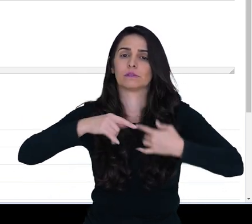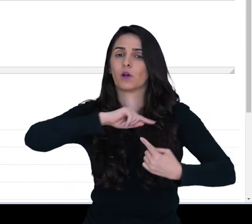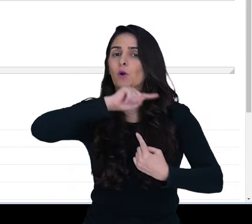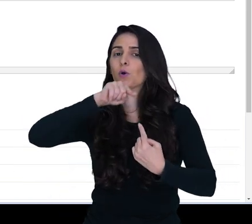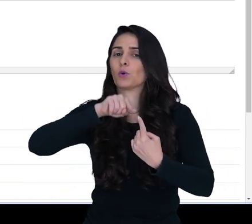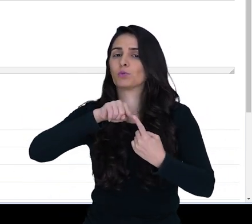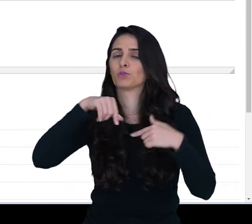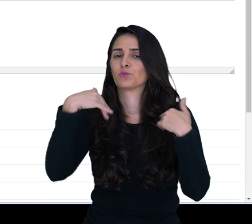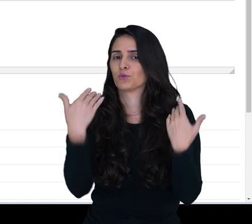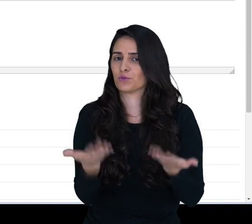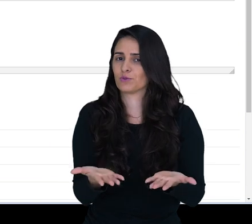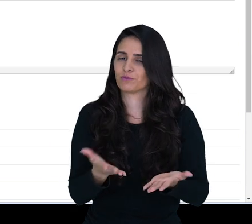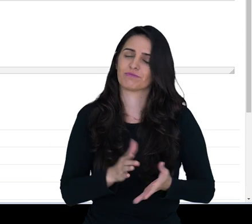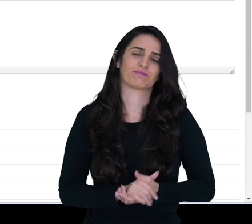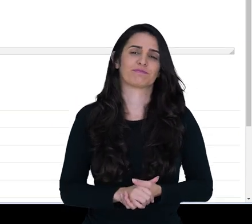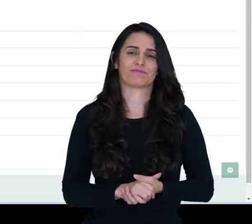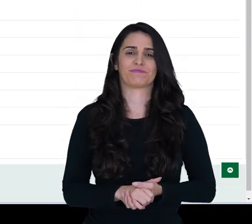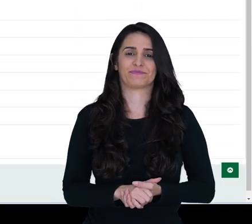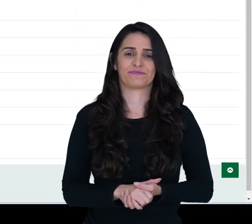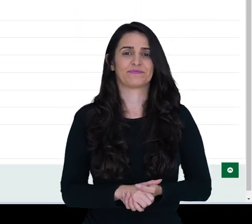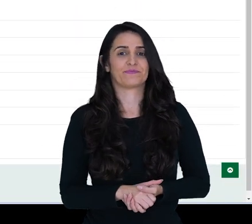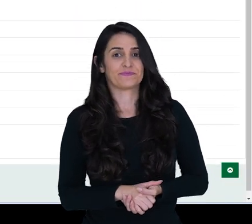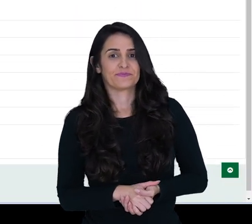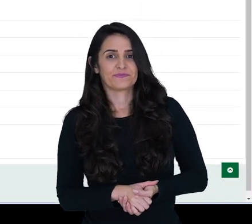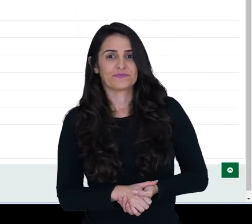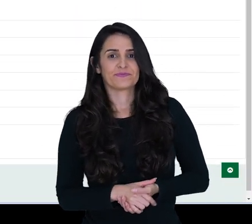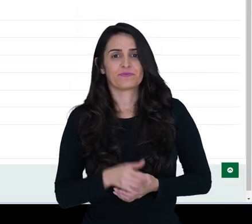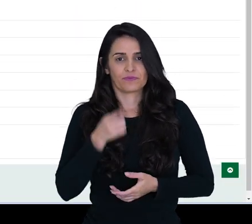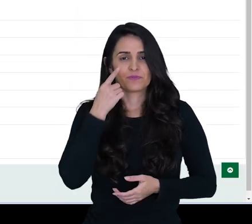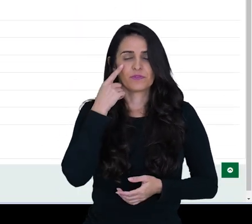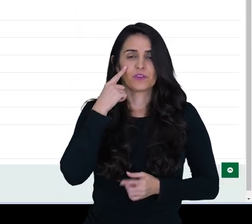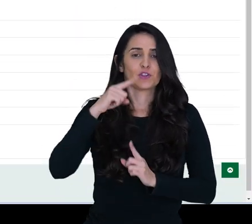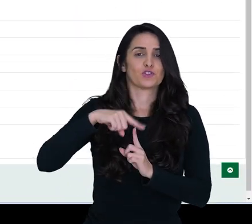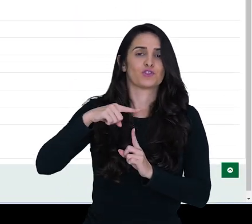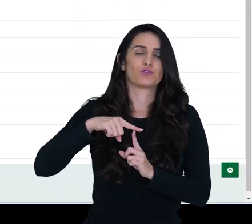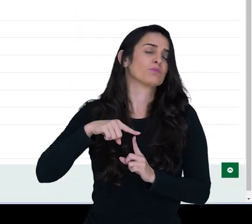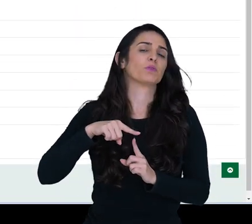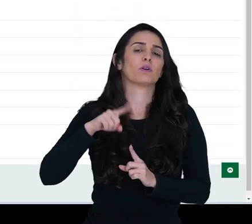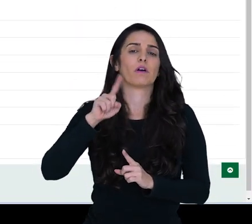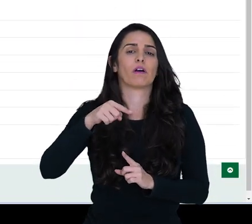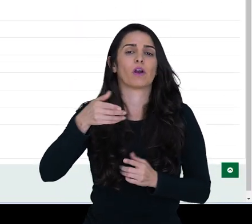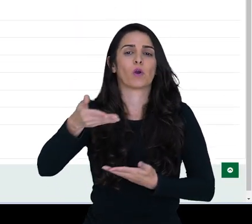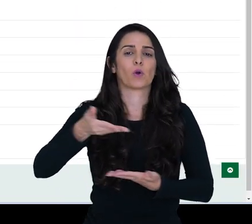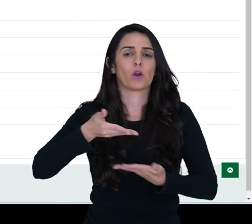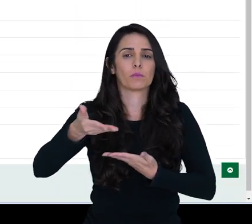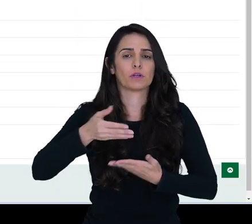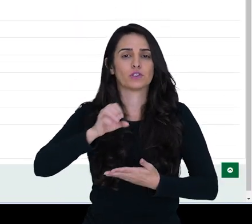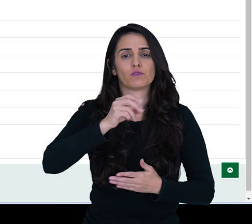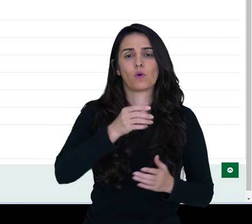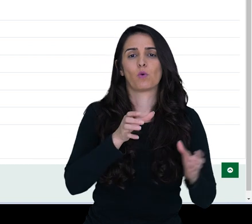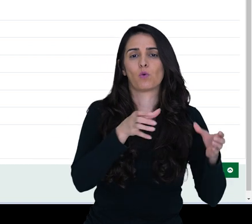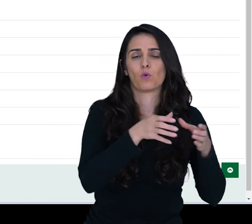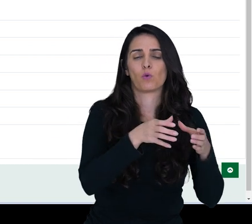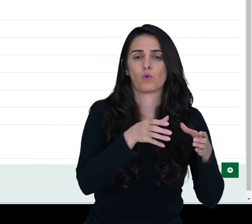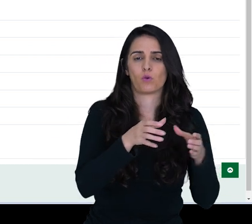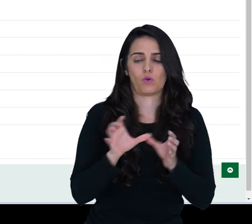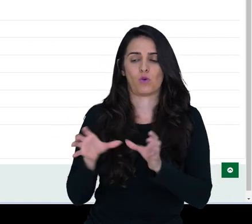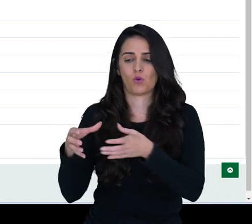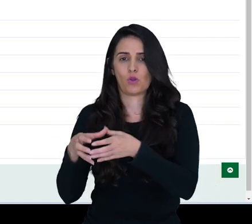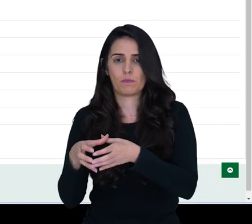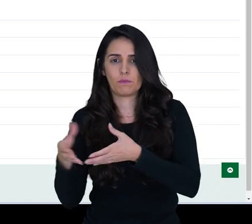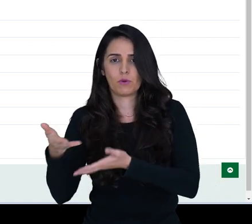o objetivo dessa atividade aqui no modo wik seria colaborativa ou individual